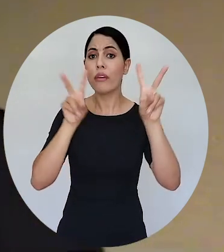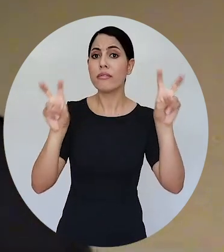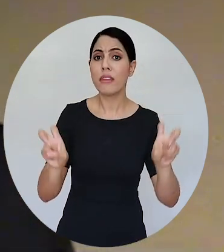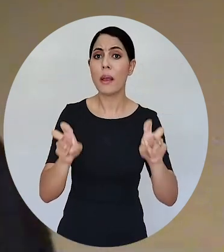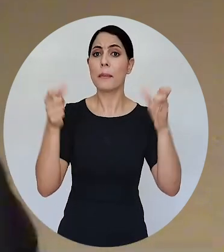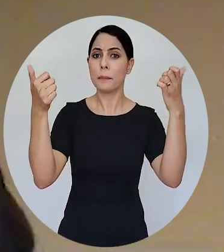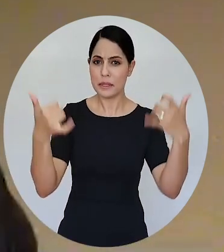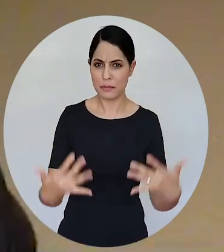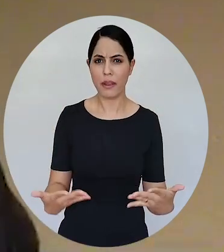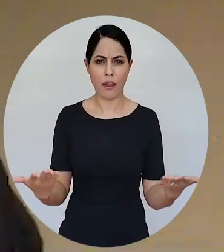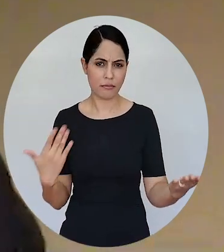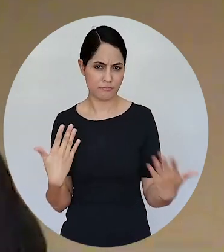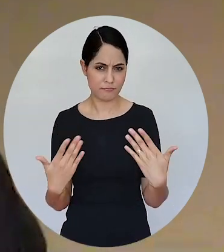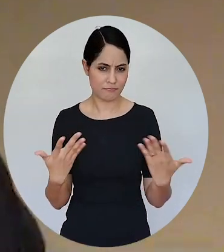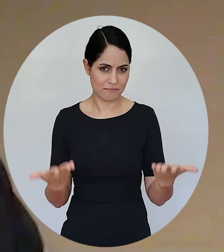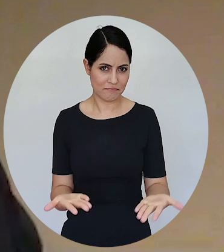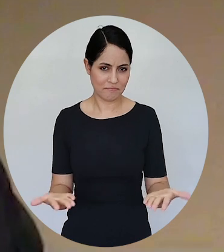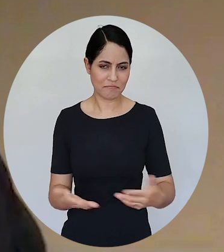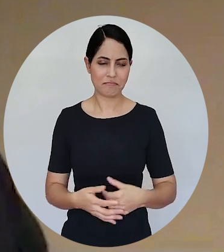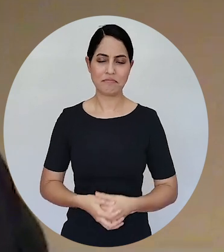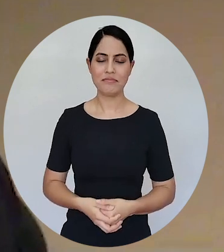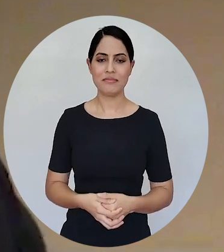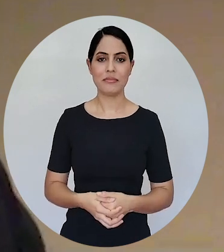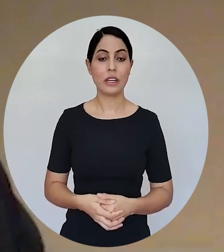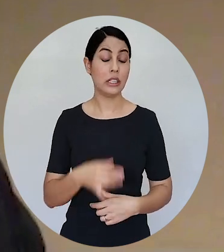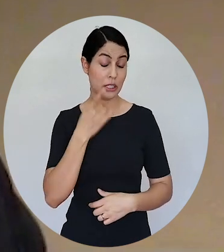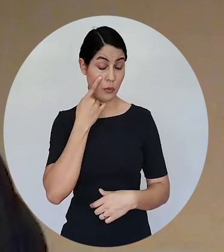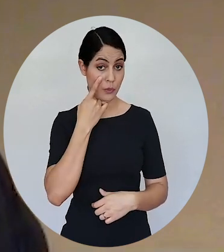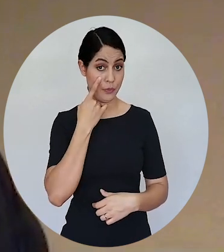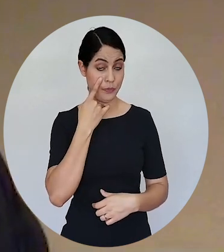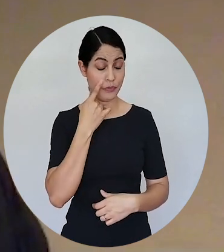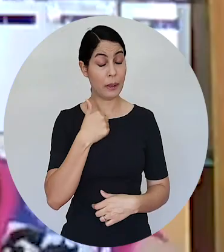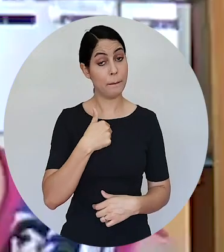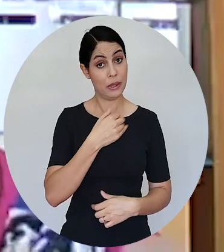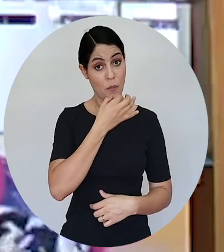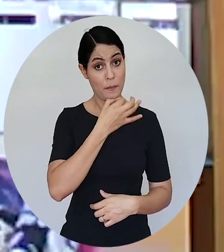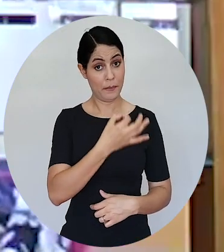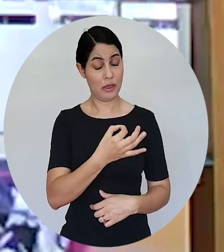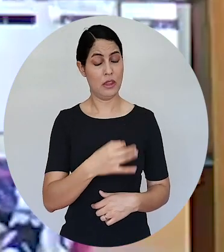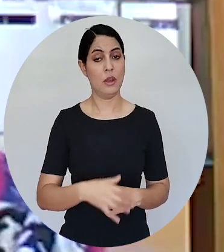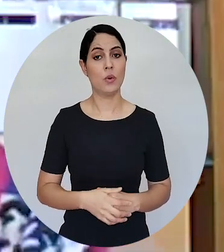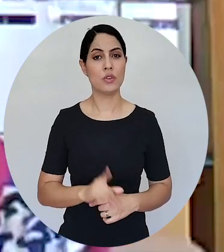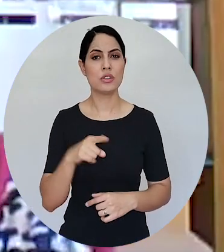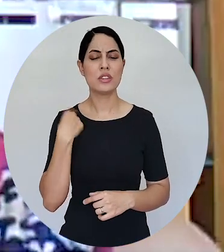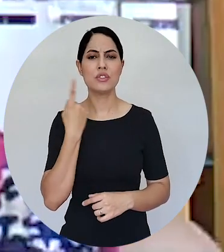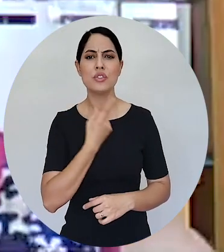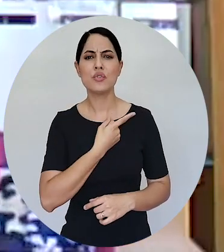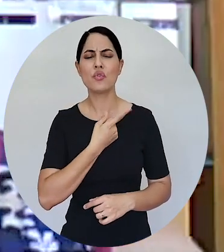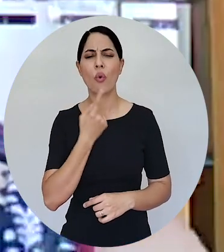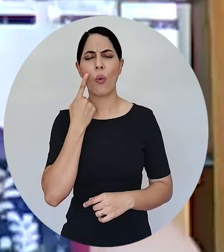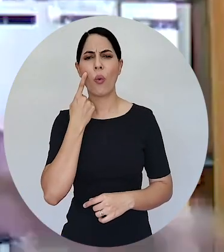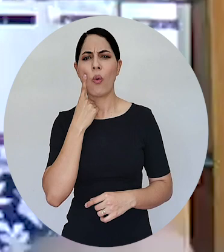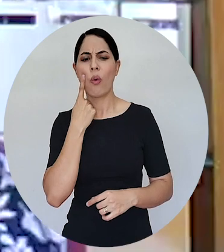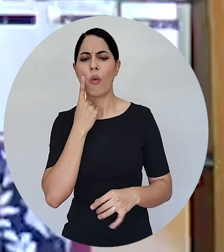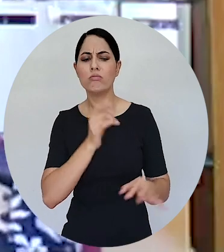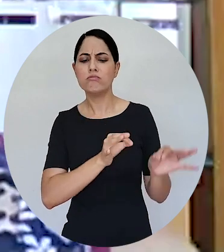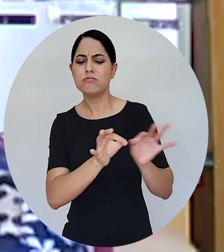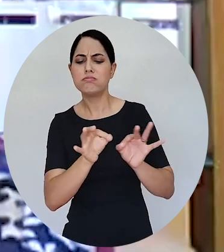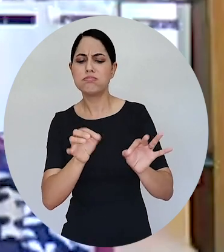também tratar aqui no nosso bate-papo? Acho que se a gente for fazer